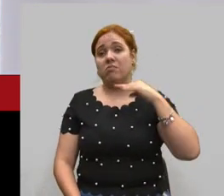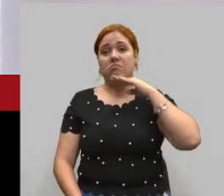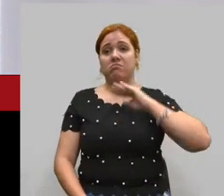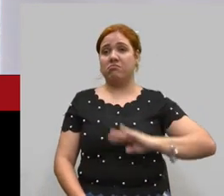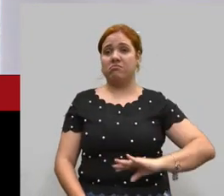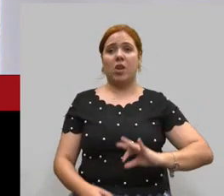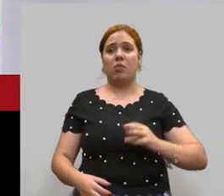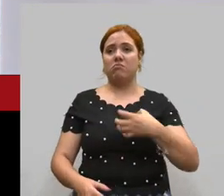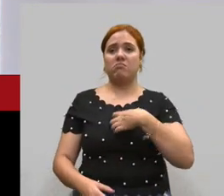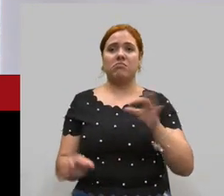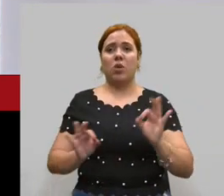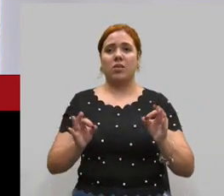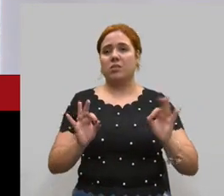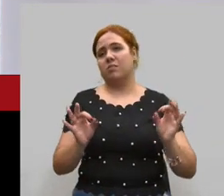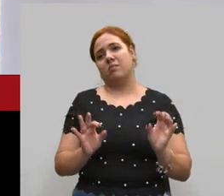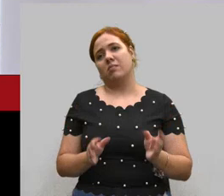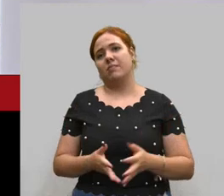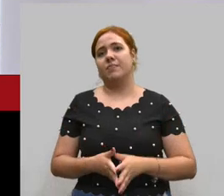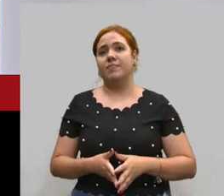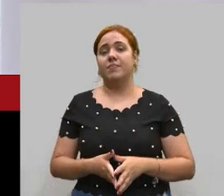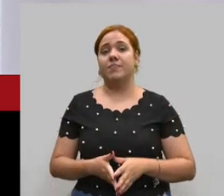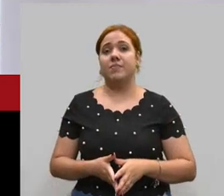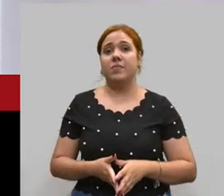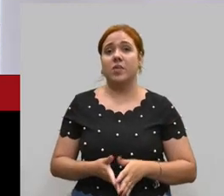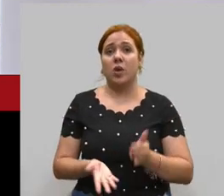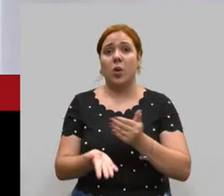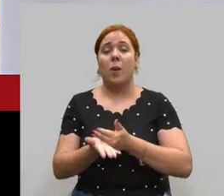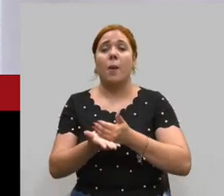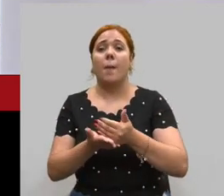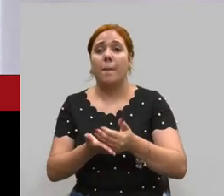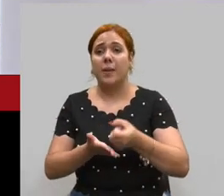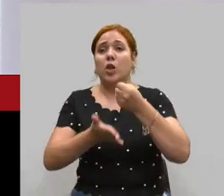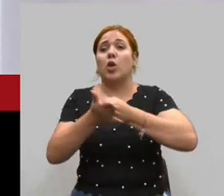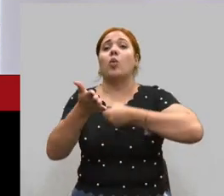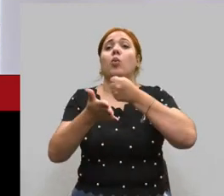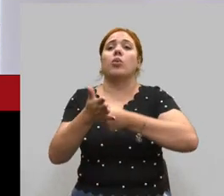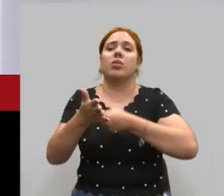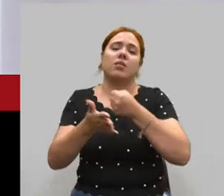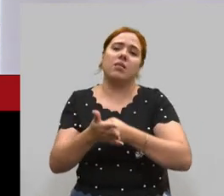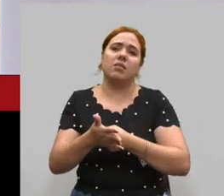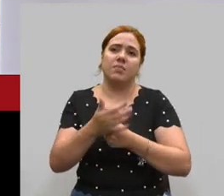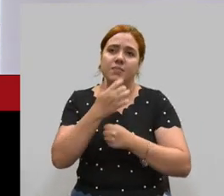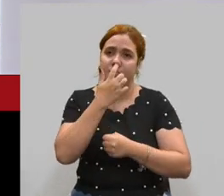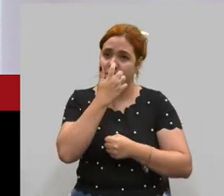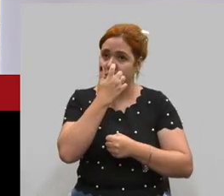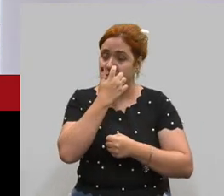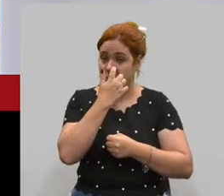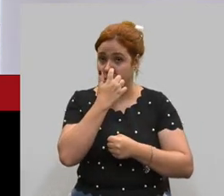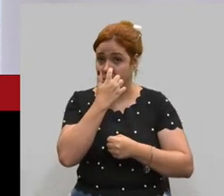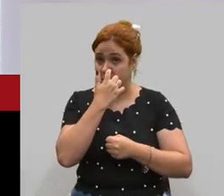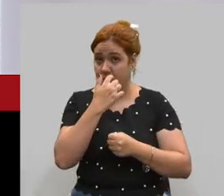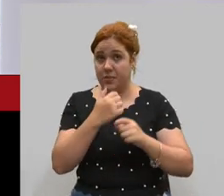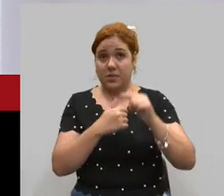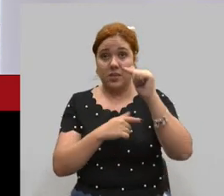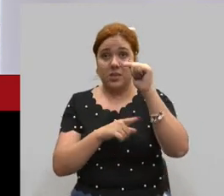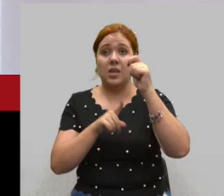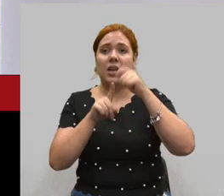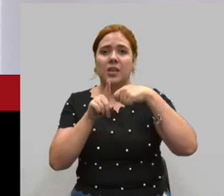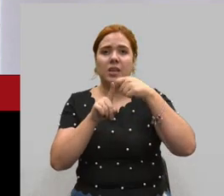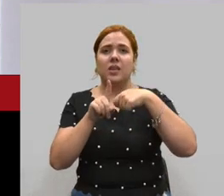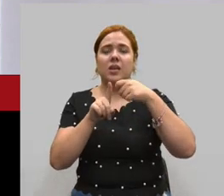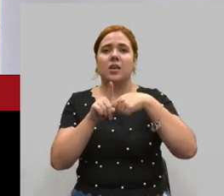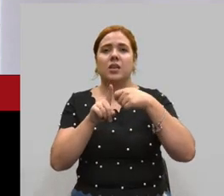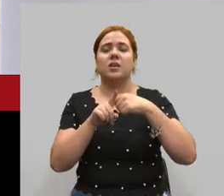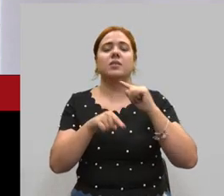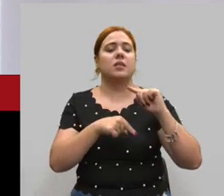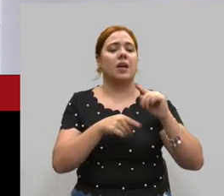C4 e C5 e ali começaria a maior ultramaratona da minha vida então foram S meses na cama na cadeia